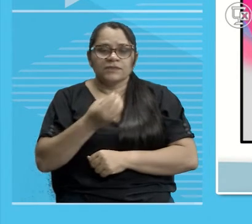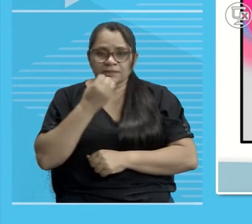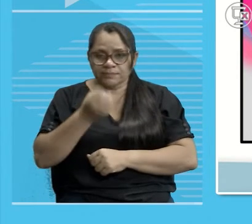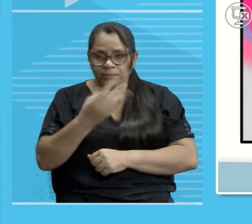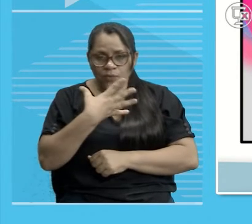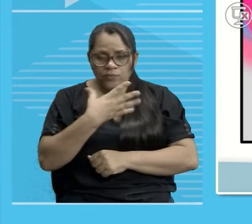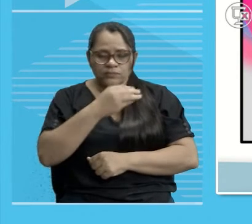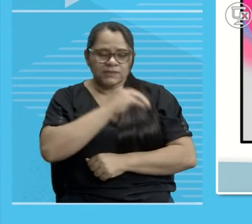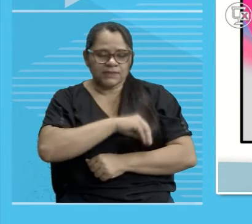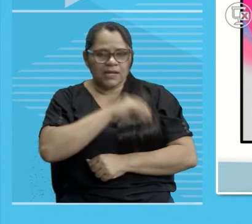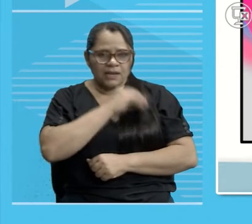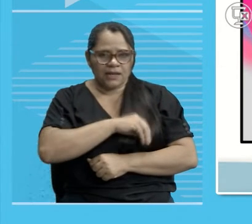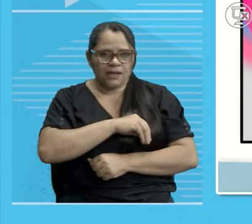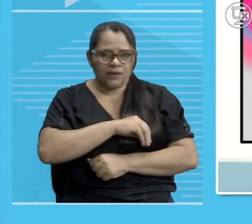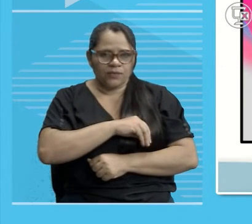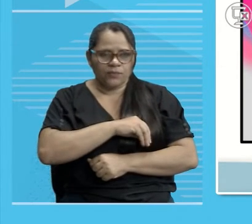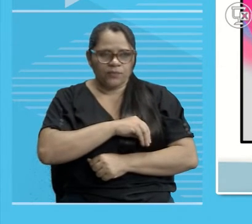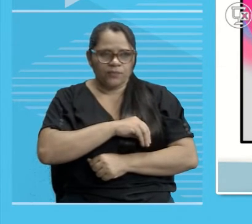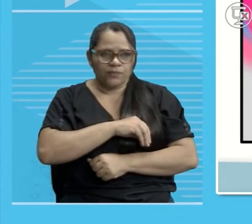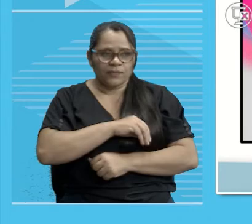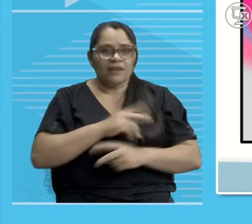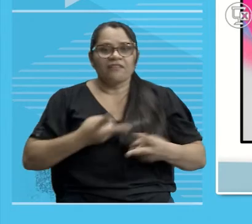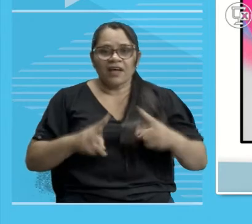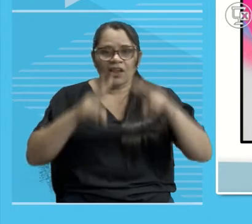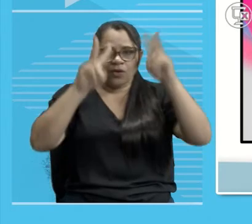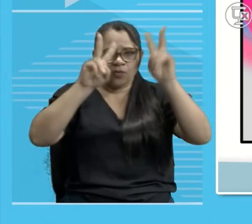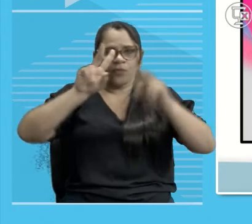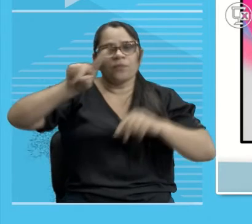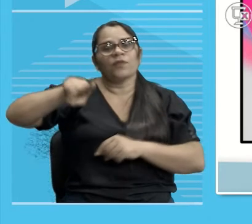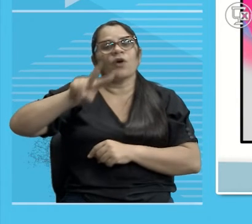a 25 mil reais